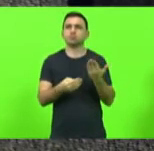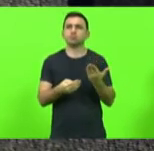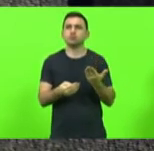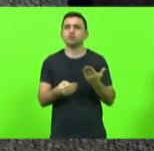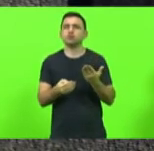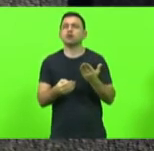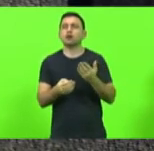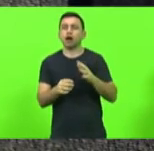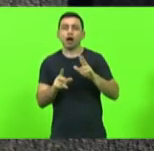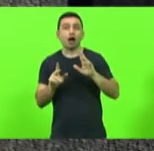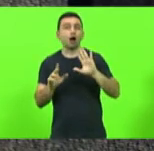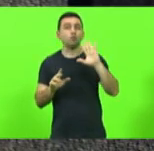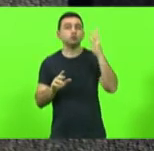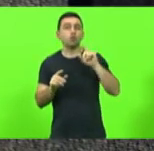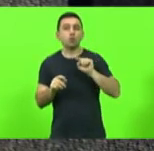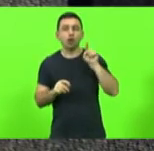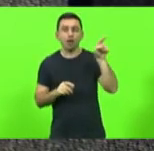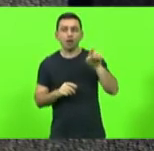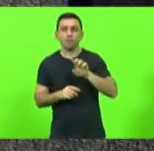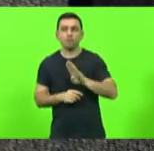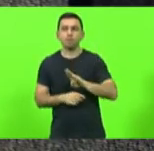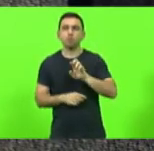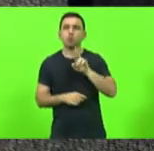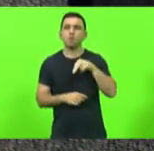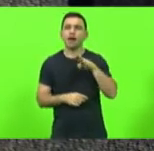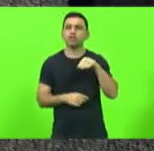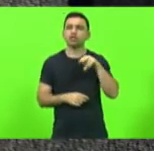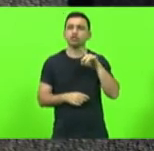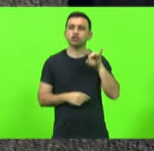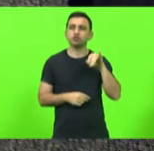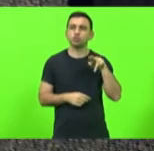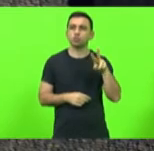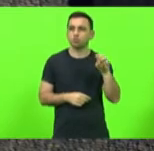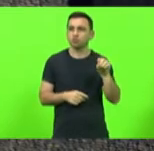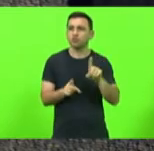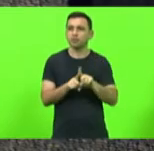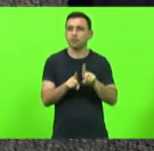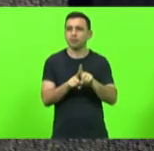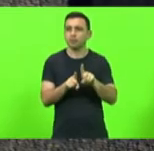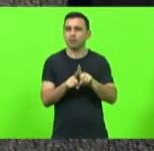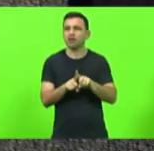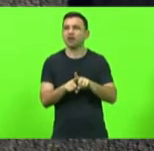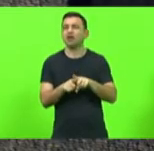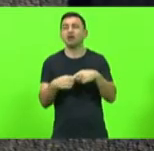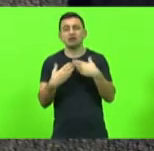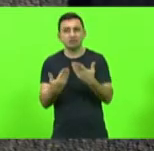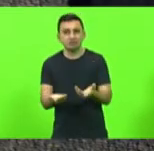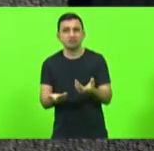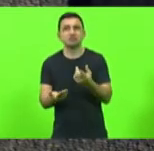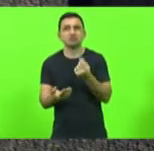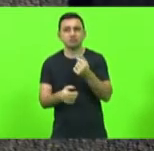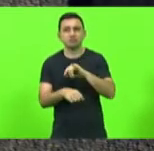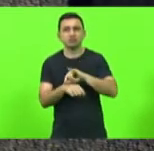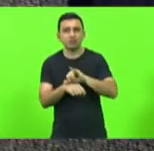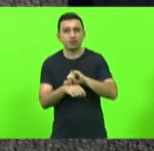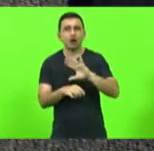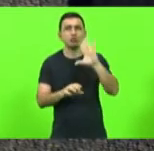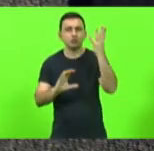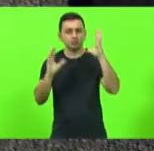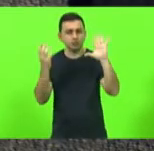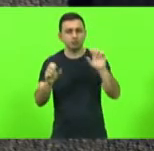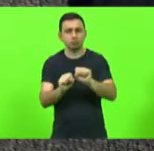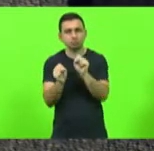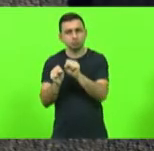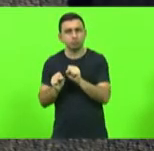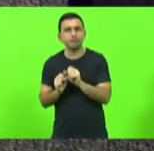em Brumadinho. Então, quando a gente fala em vida, mas também sabe que o capital destrói vidas e destrói famílias, que deixam